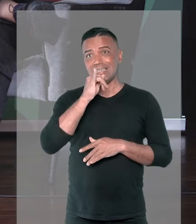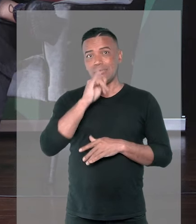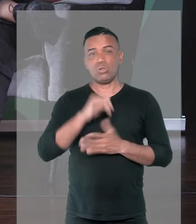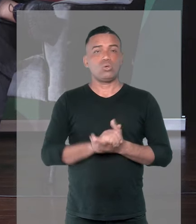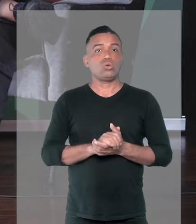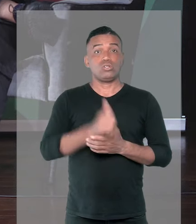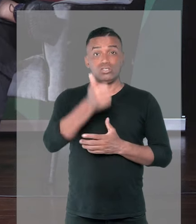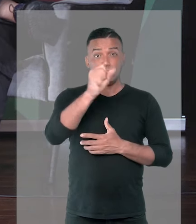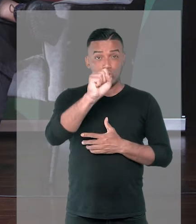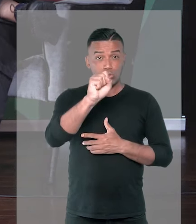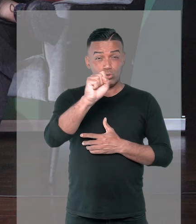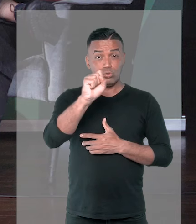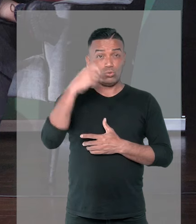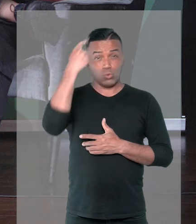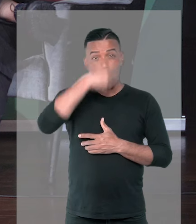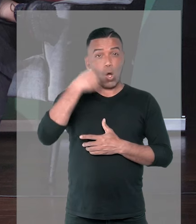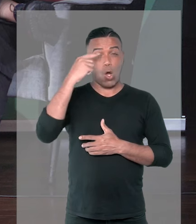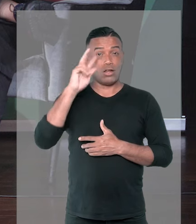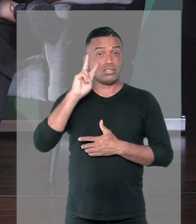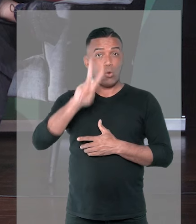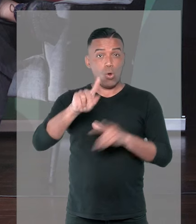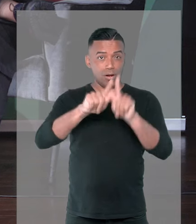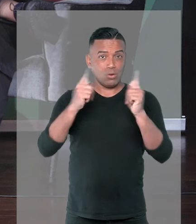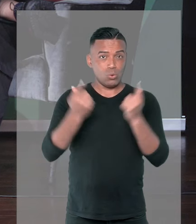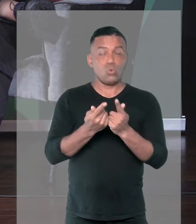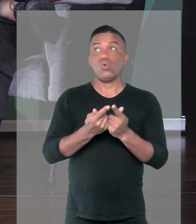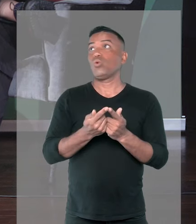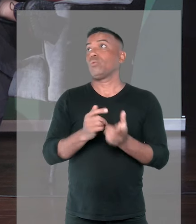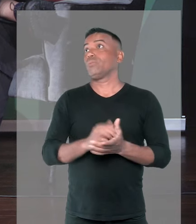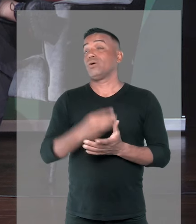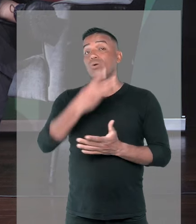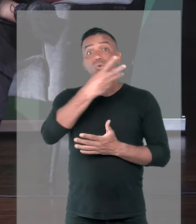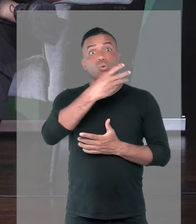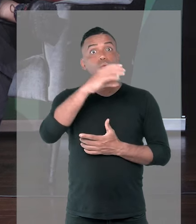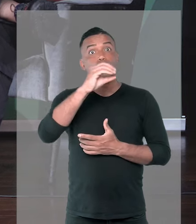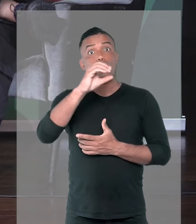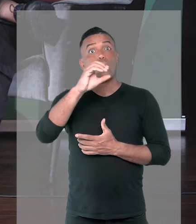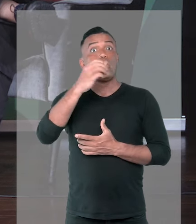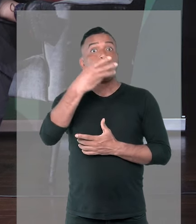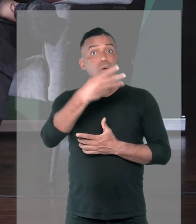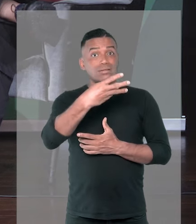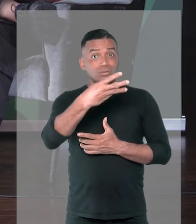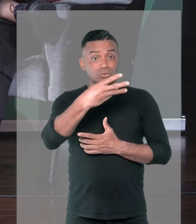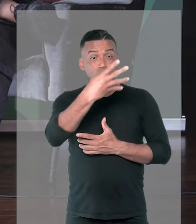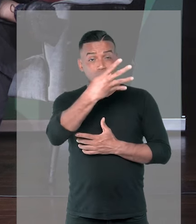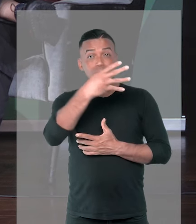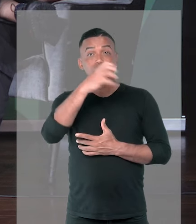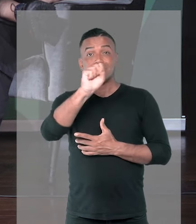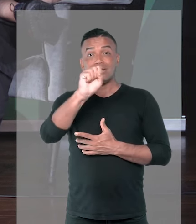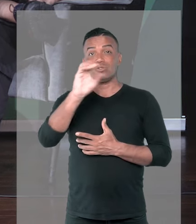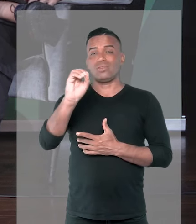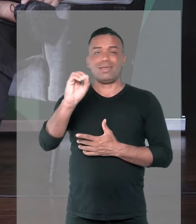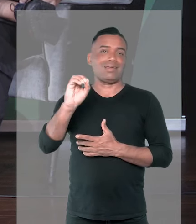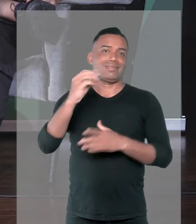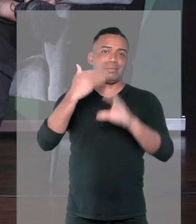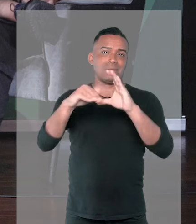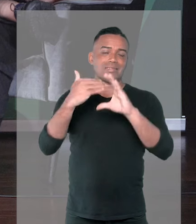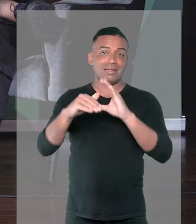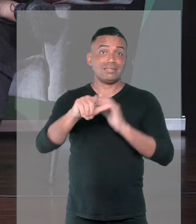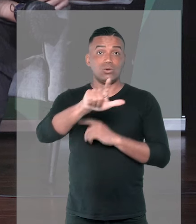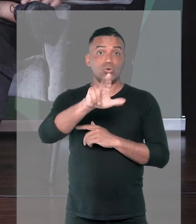18 horas sem ver o grupo aí você olha lá e tá ele lá 480 mensagens bom Luzia colapsou